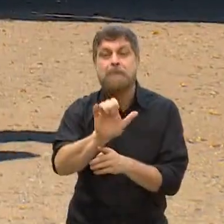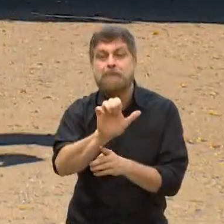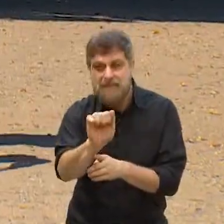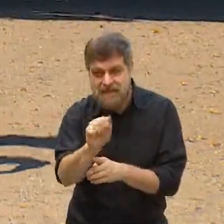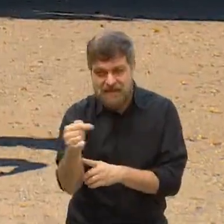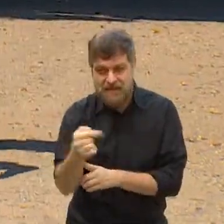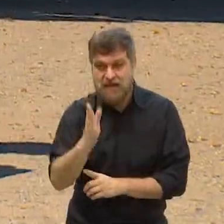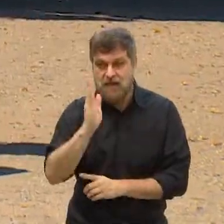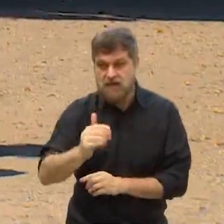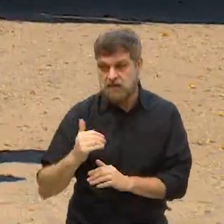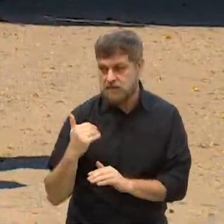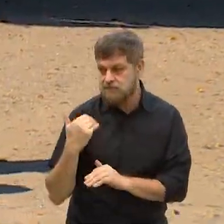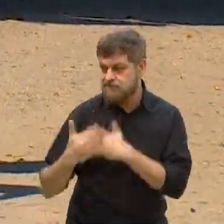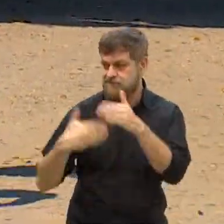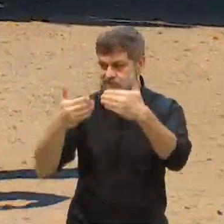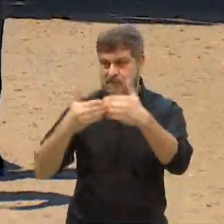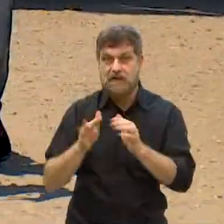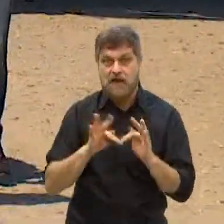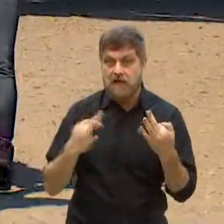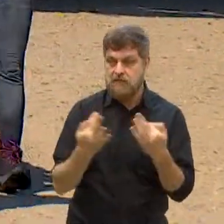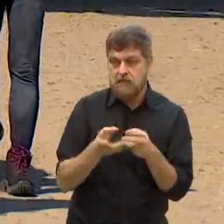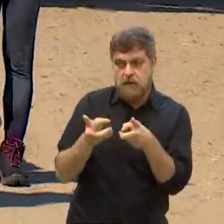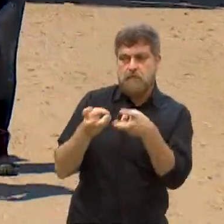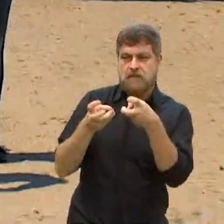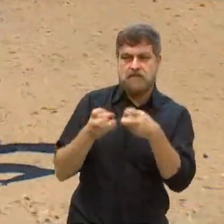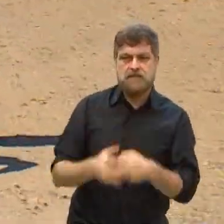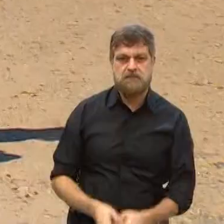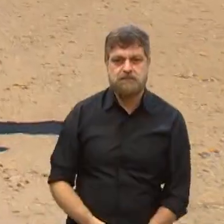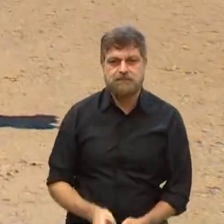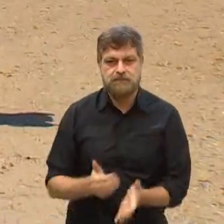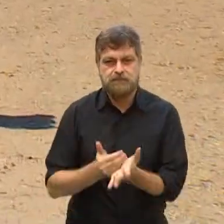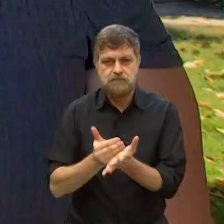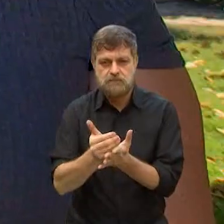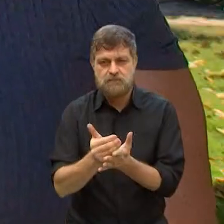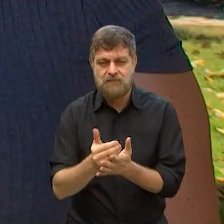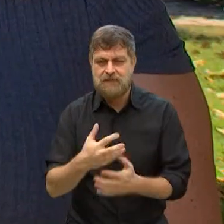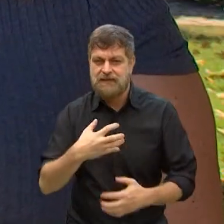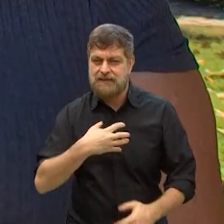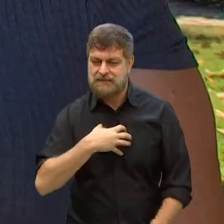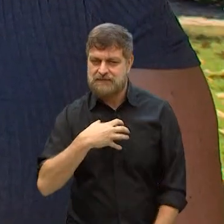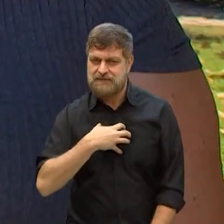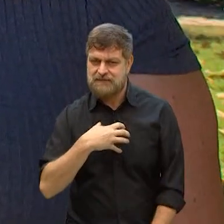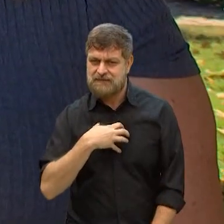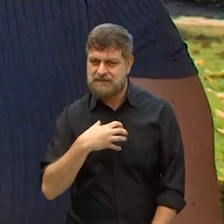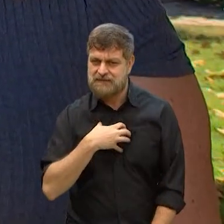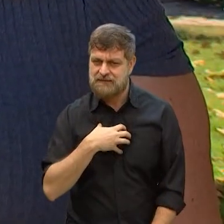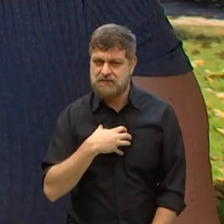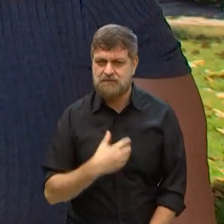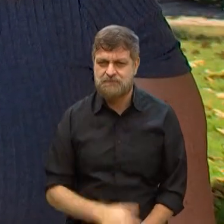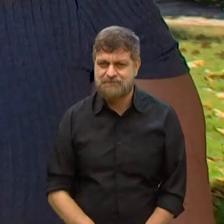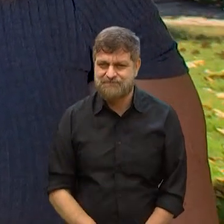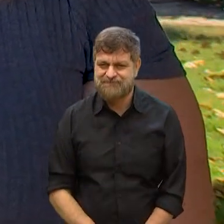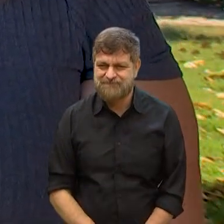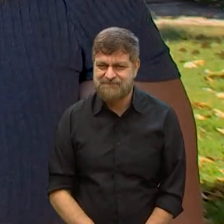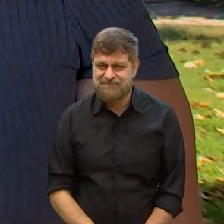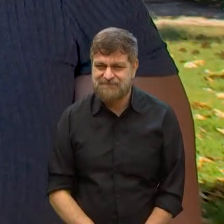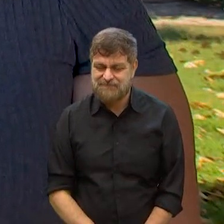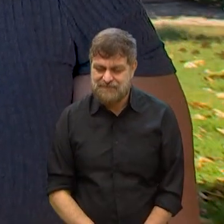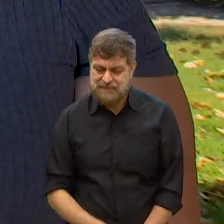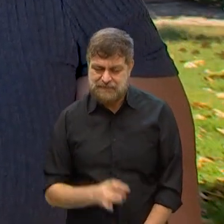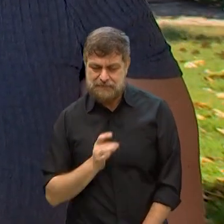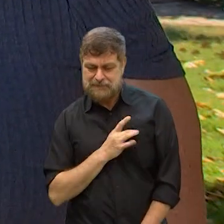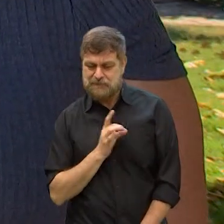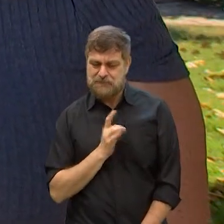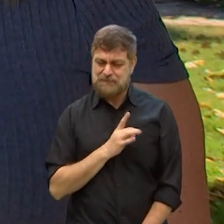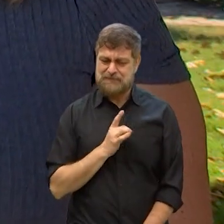ecoterapia, é uma criança que já apresenta evolução, garante a família. Então, a princípio ela sentiu assim meio